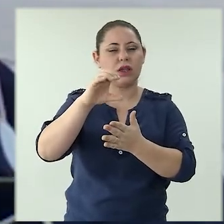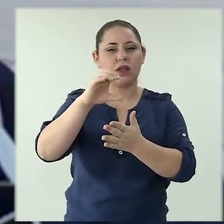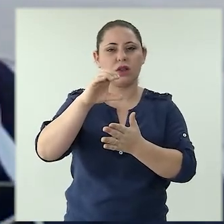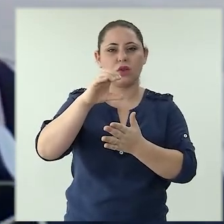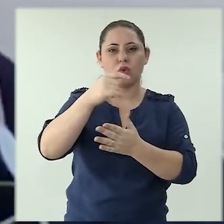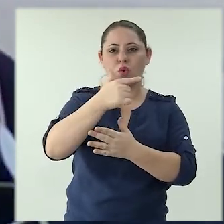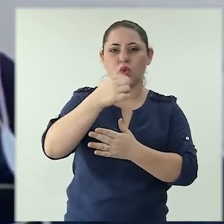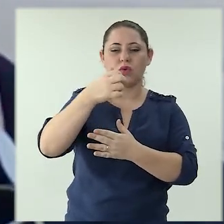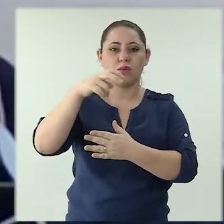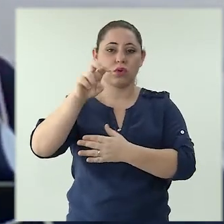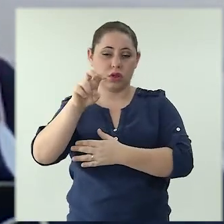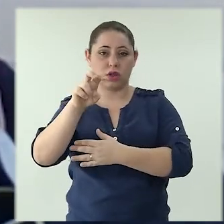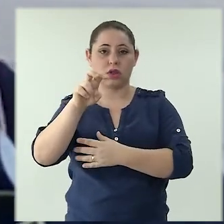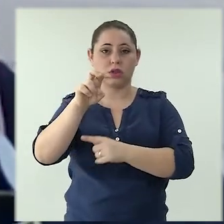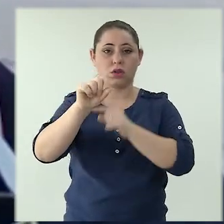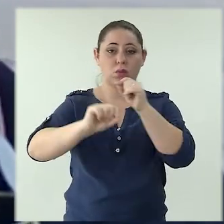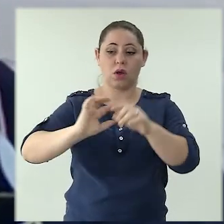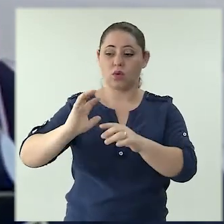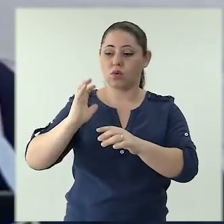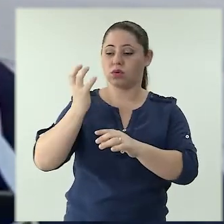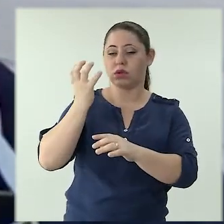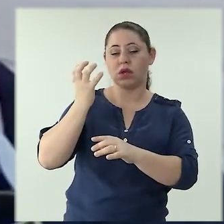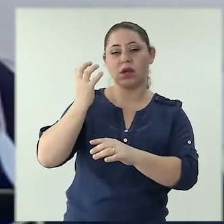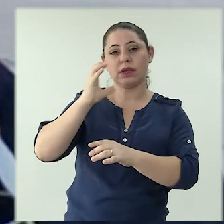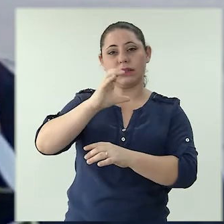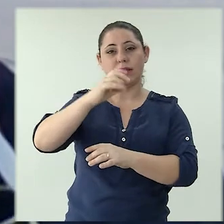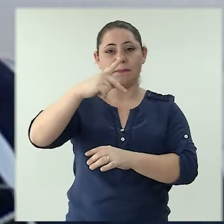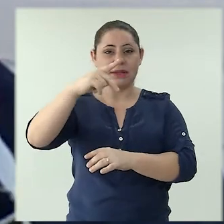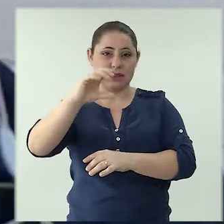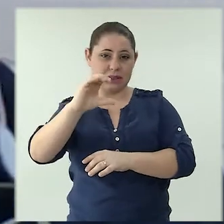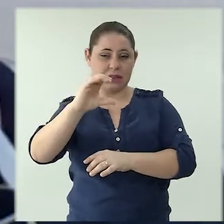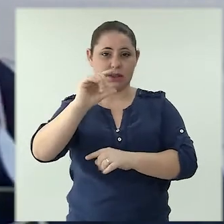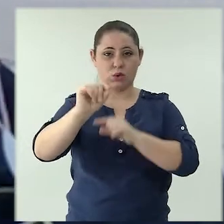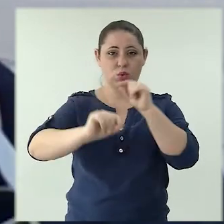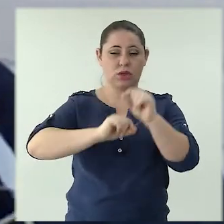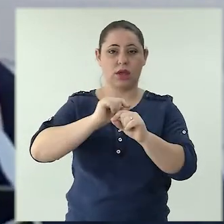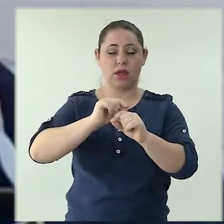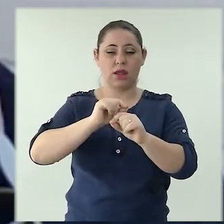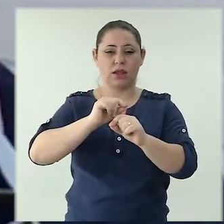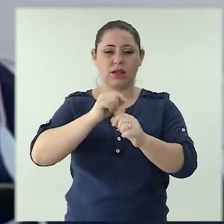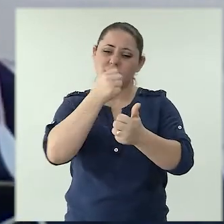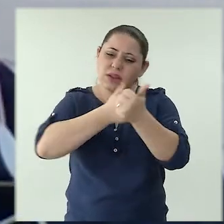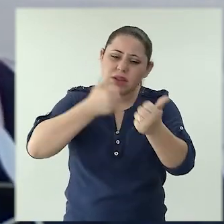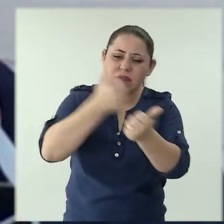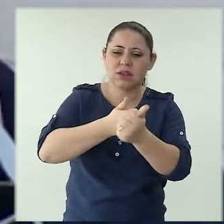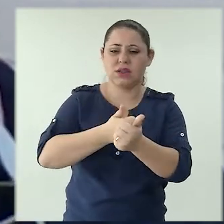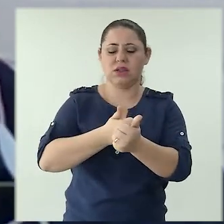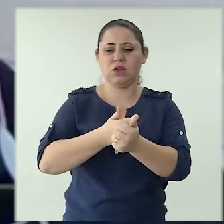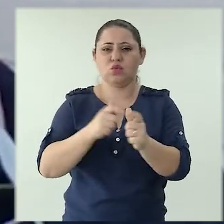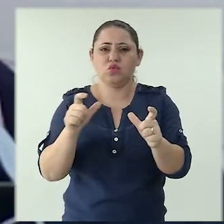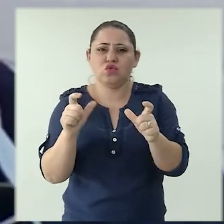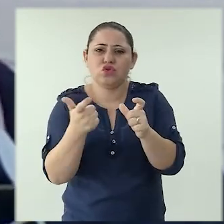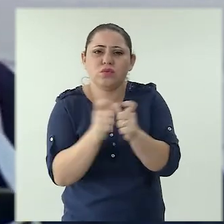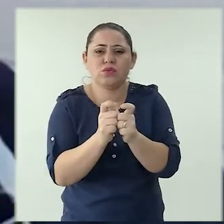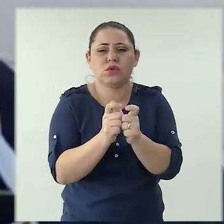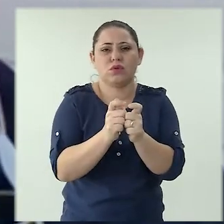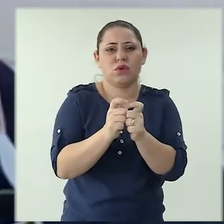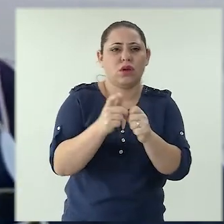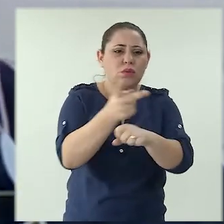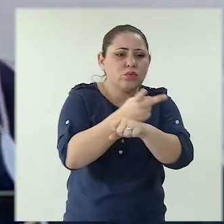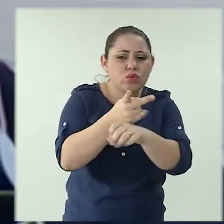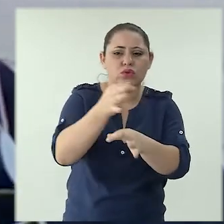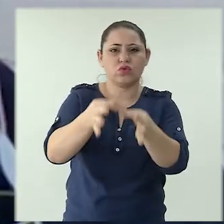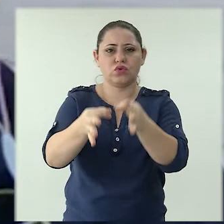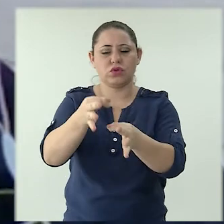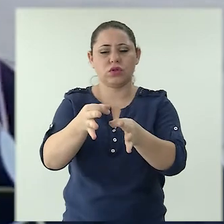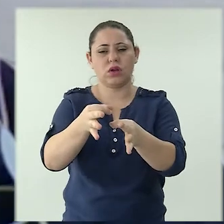com mais força, mas que ele já acontecia antes do CPC, para tentar desburocratizar, para tentar diminuir a